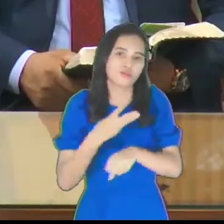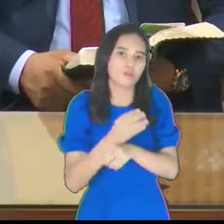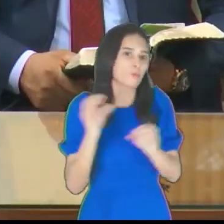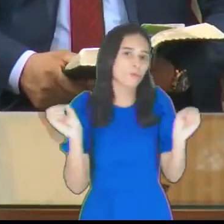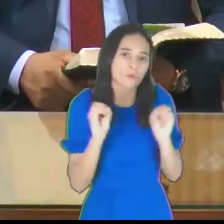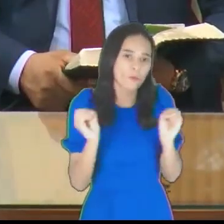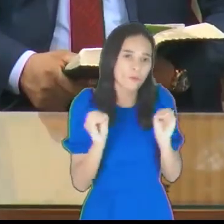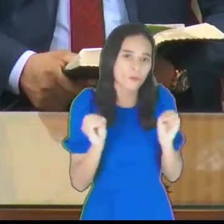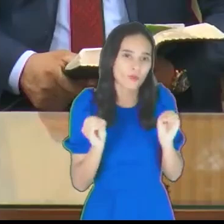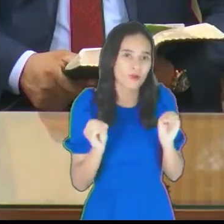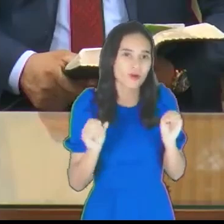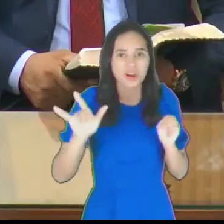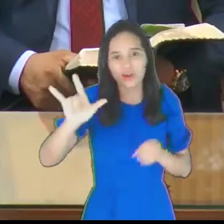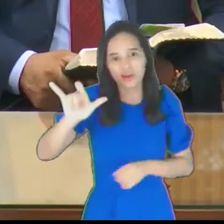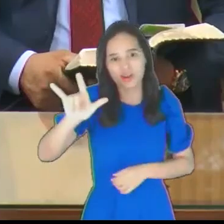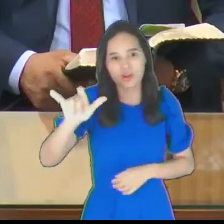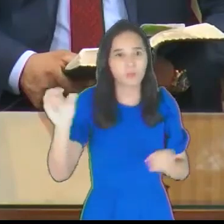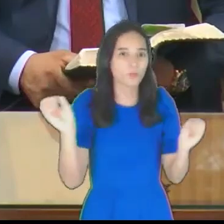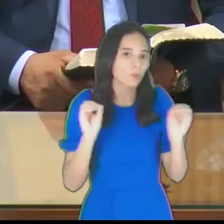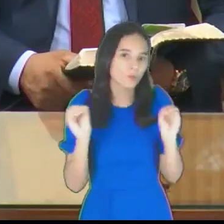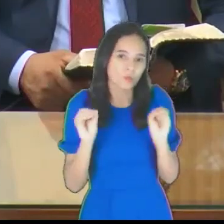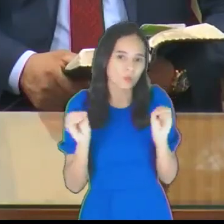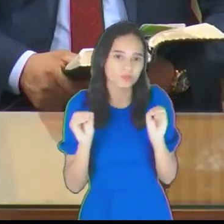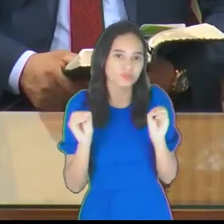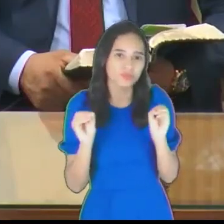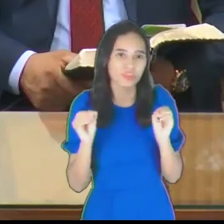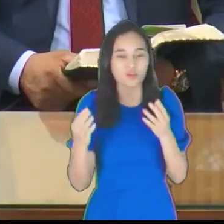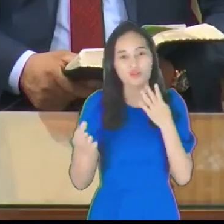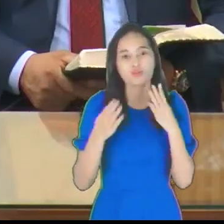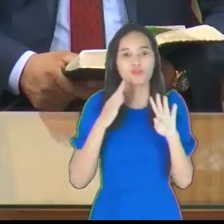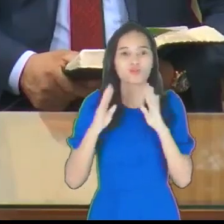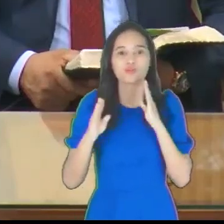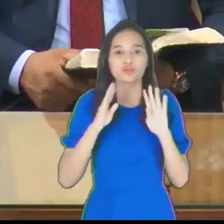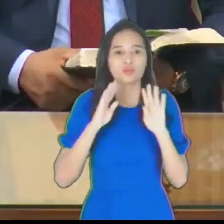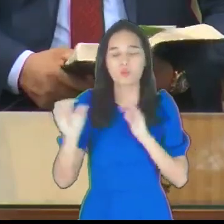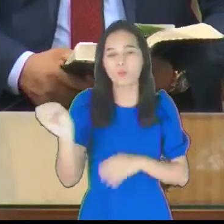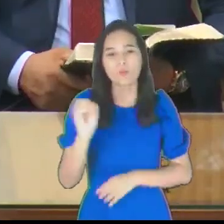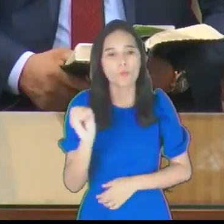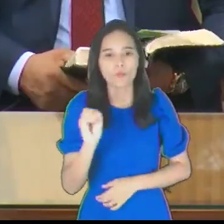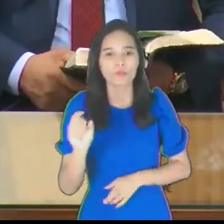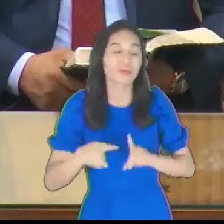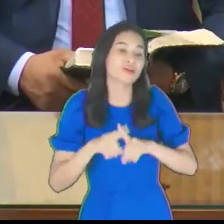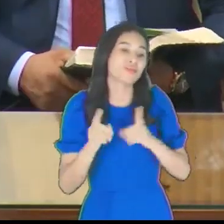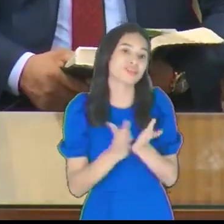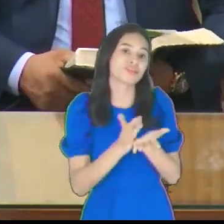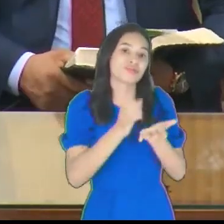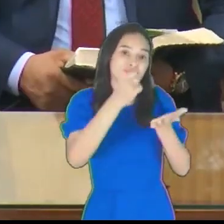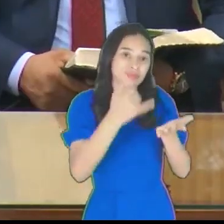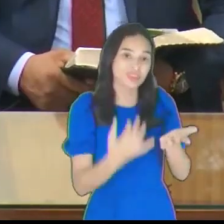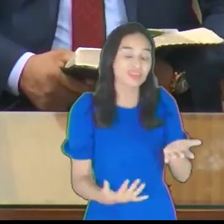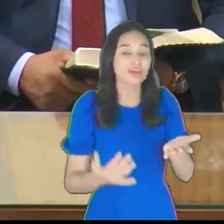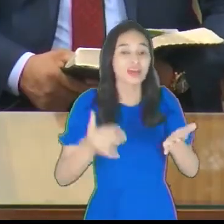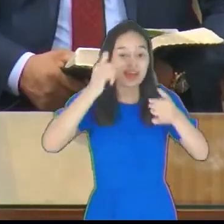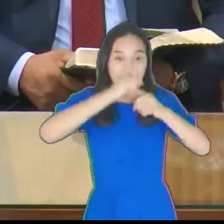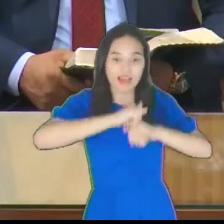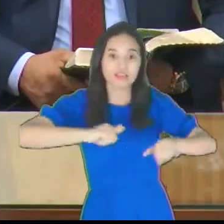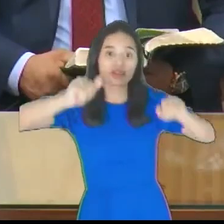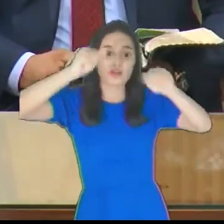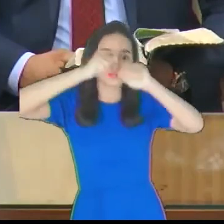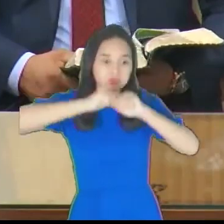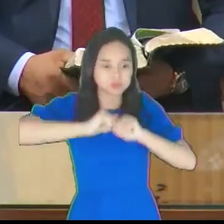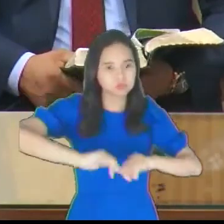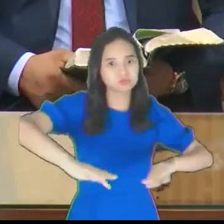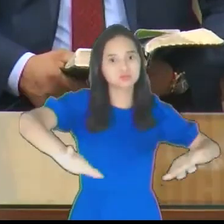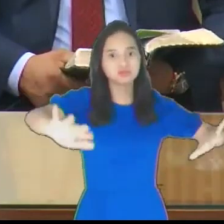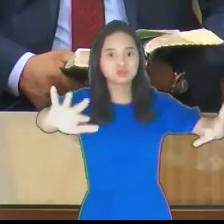mesmo sem Instagram, mesmo sem Facebook, mas a Bíblia diz que a notícia